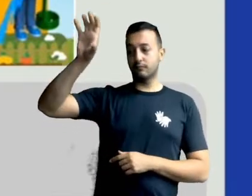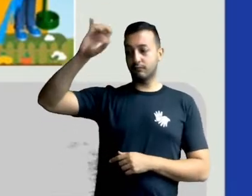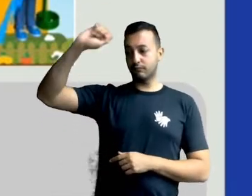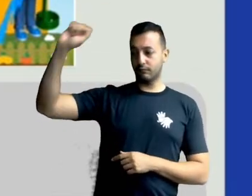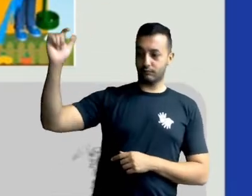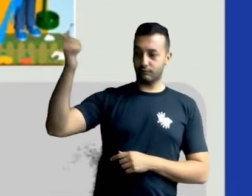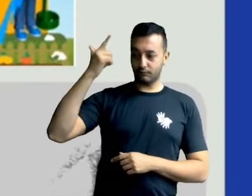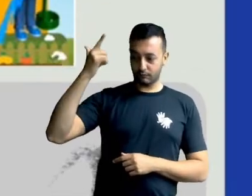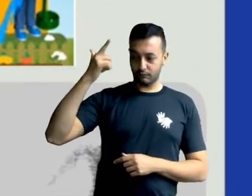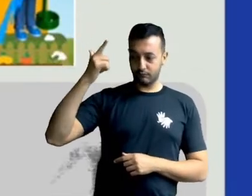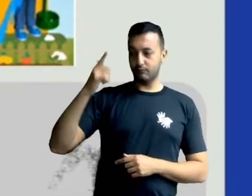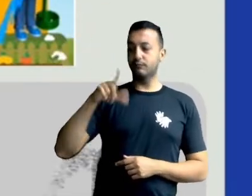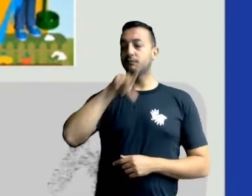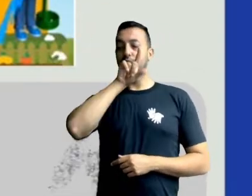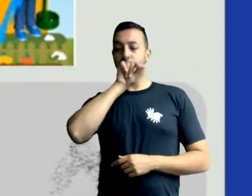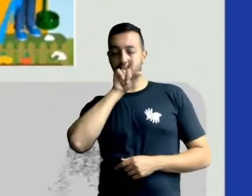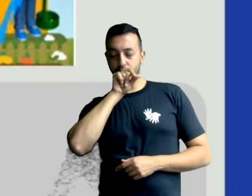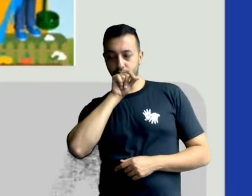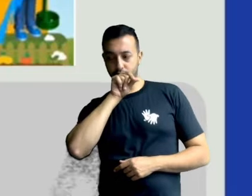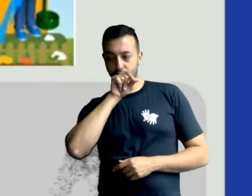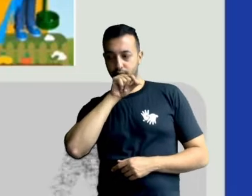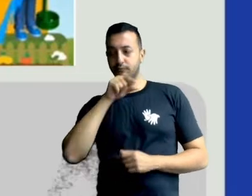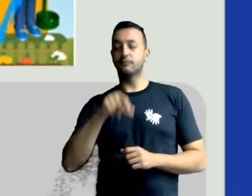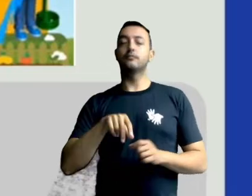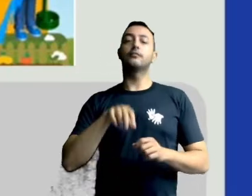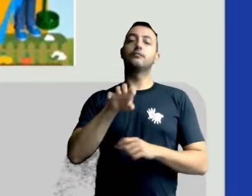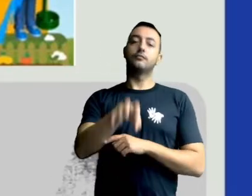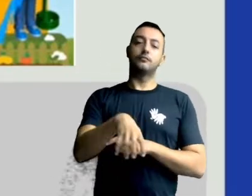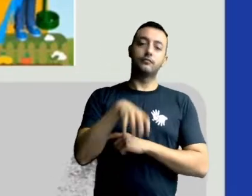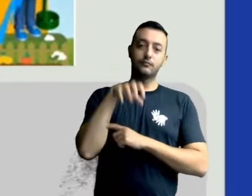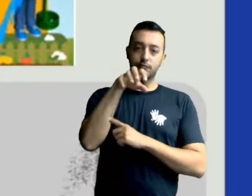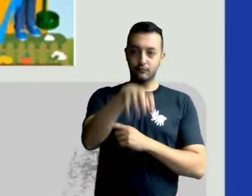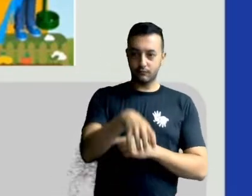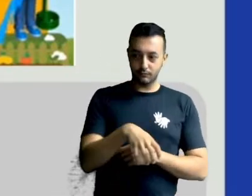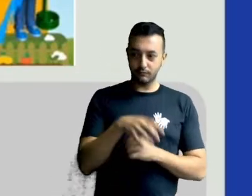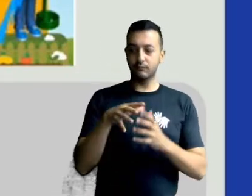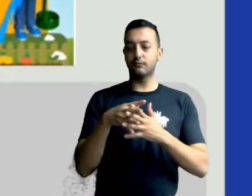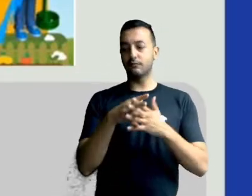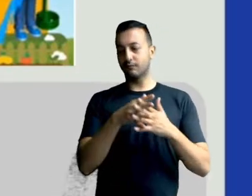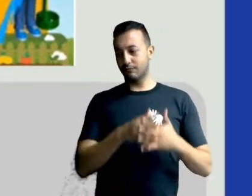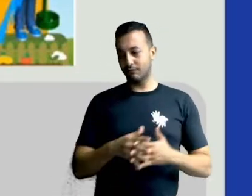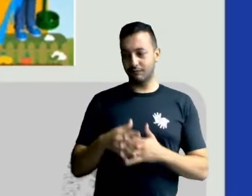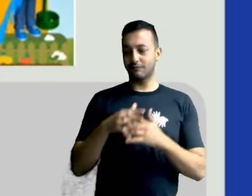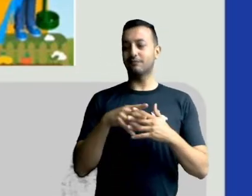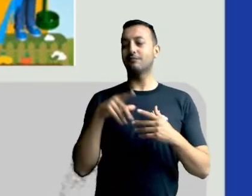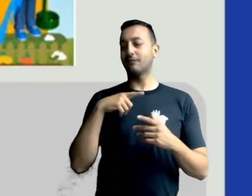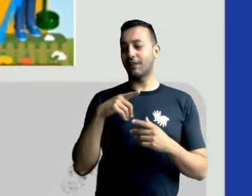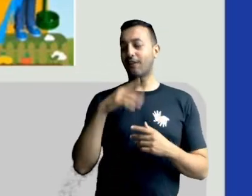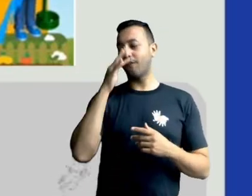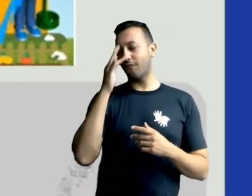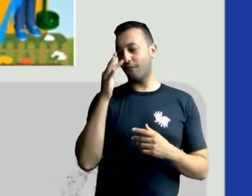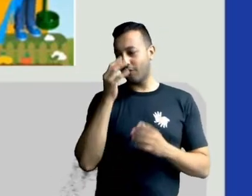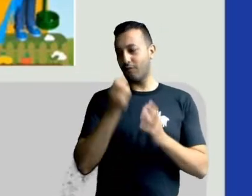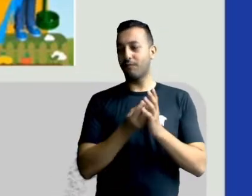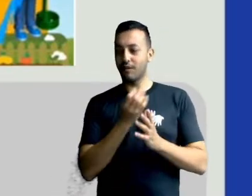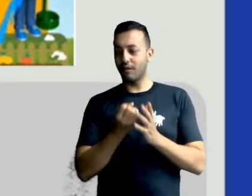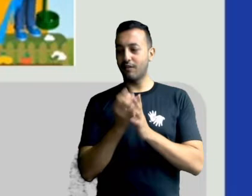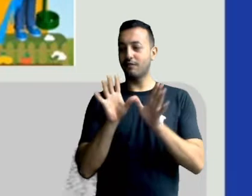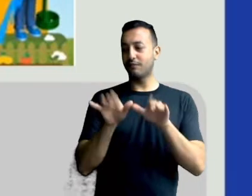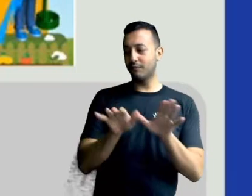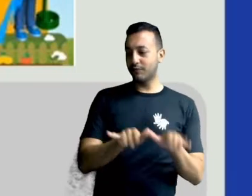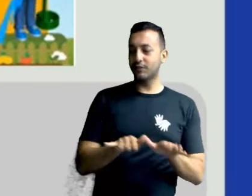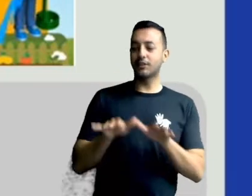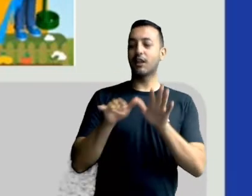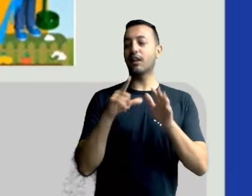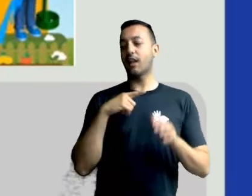céu, você vê o sol, você vê um pássaro, você vê um trator, você vê plantas, flores, borboletas, você vê